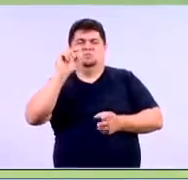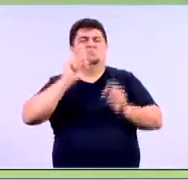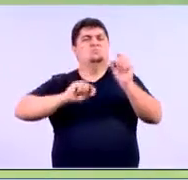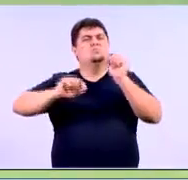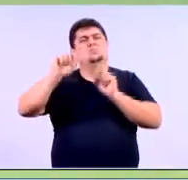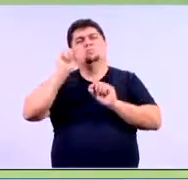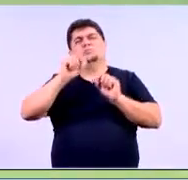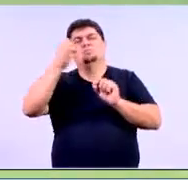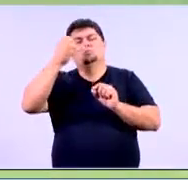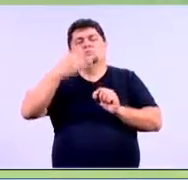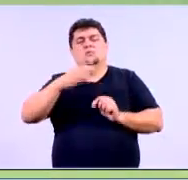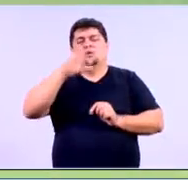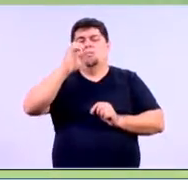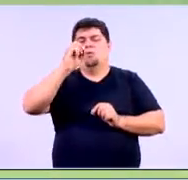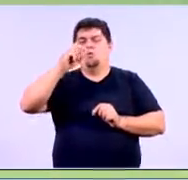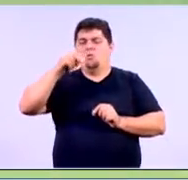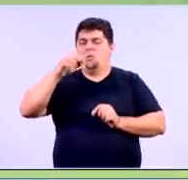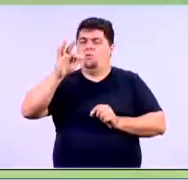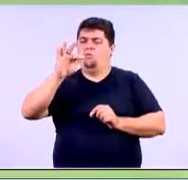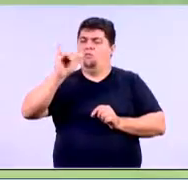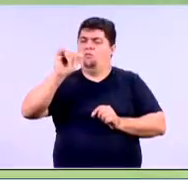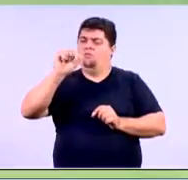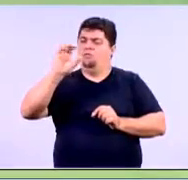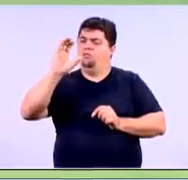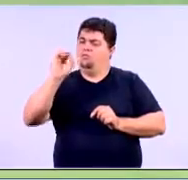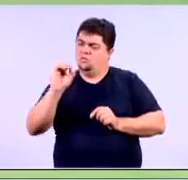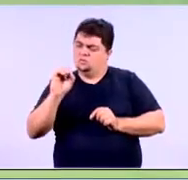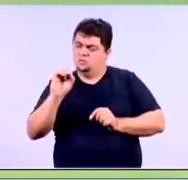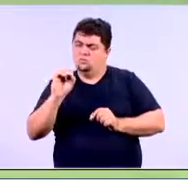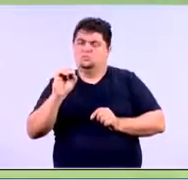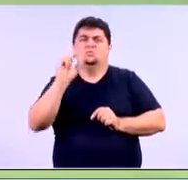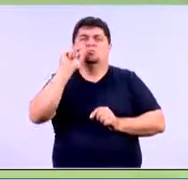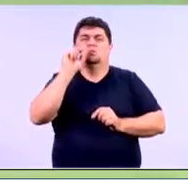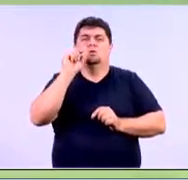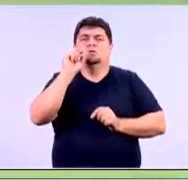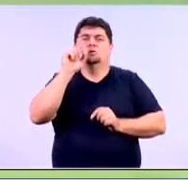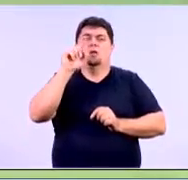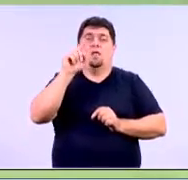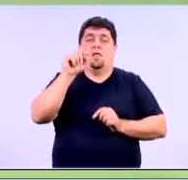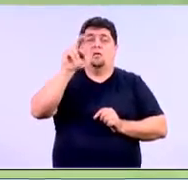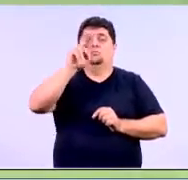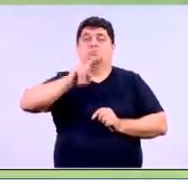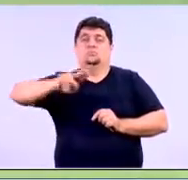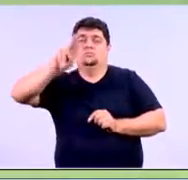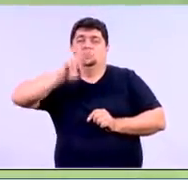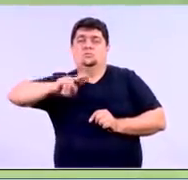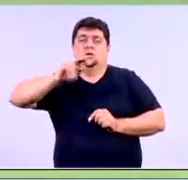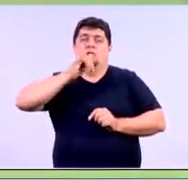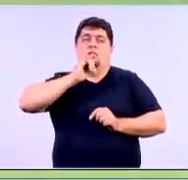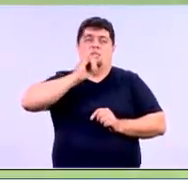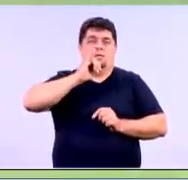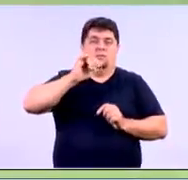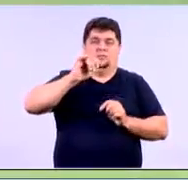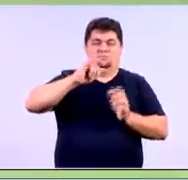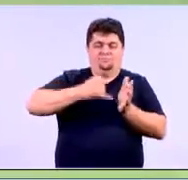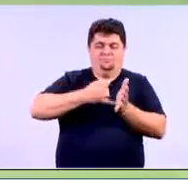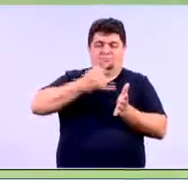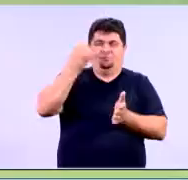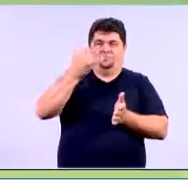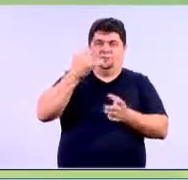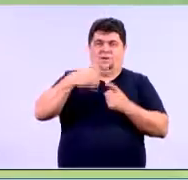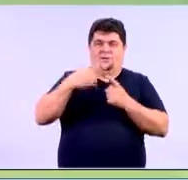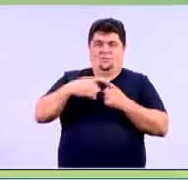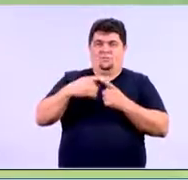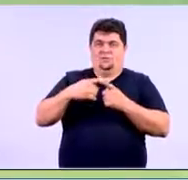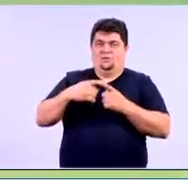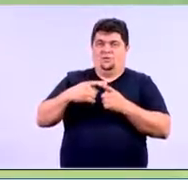nobres alunos, utilizar tributo com efeito de confisco? Seria utilizar alguma espécie de tributo para